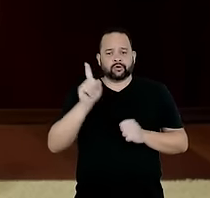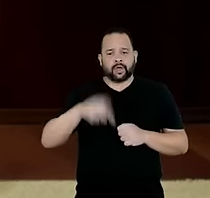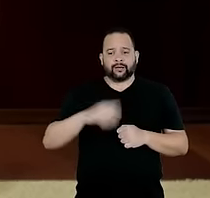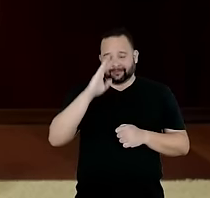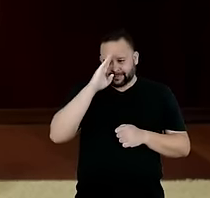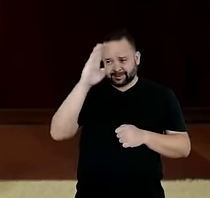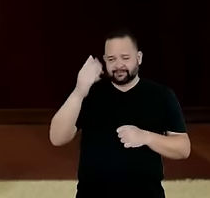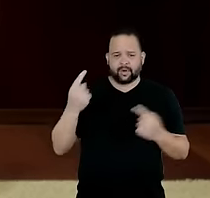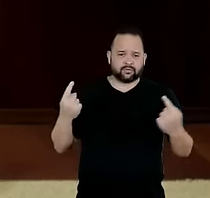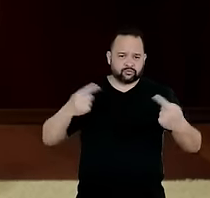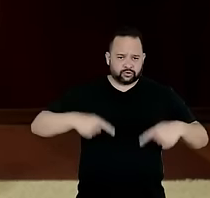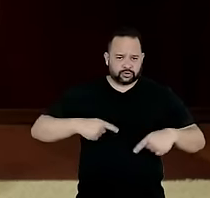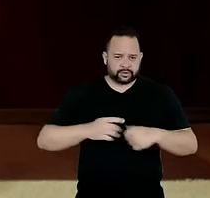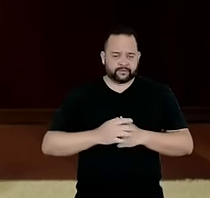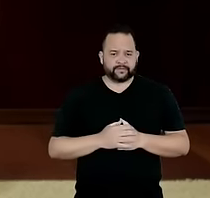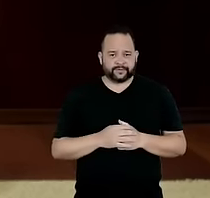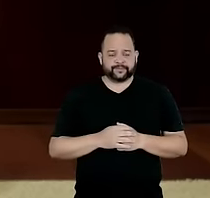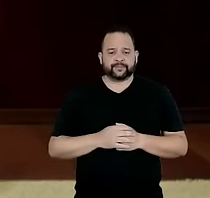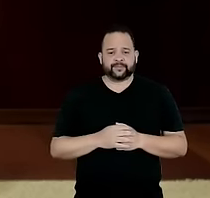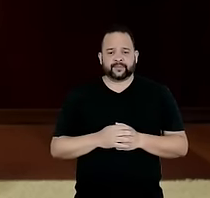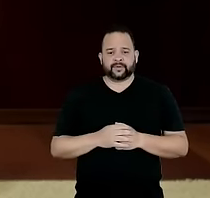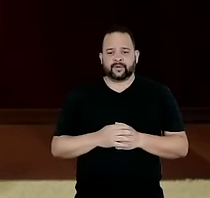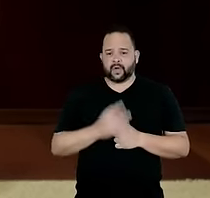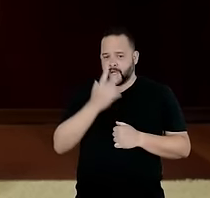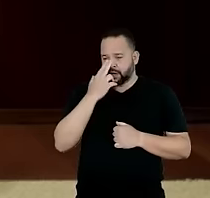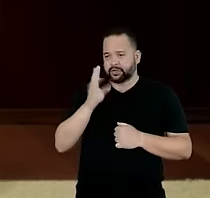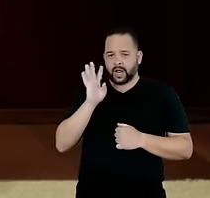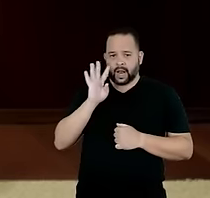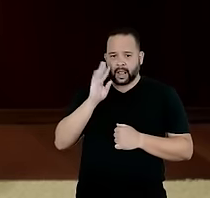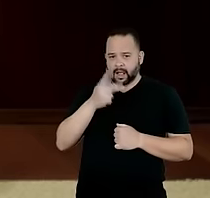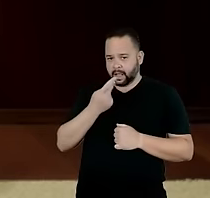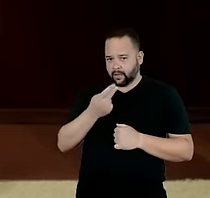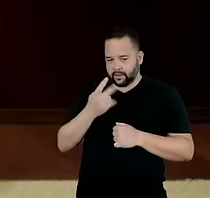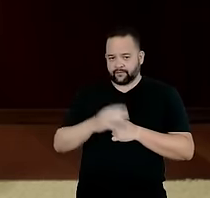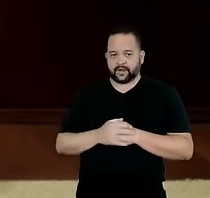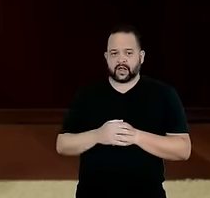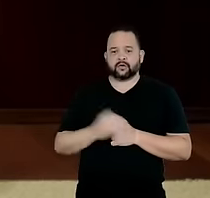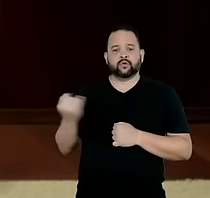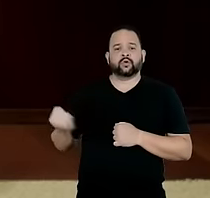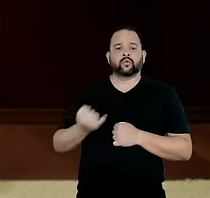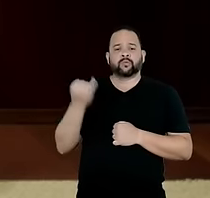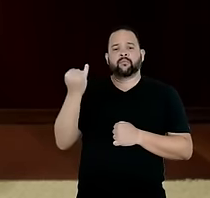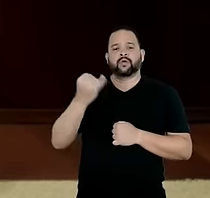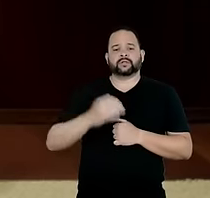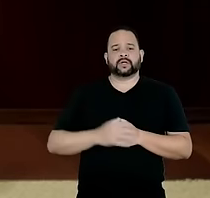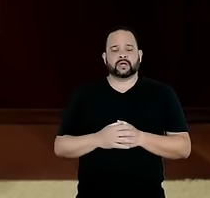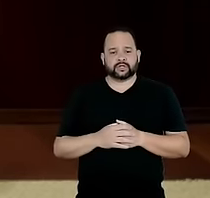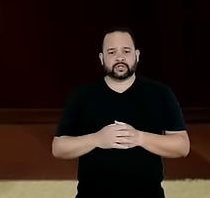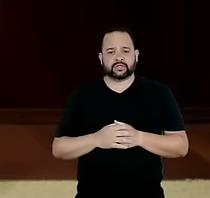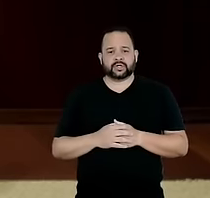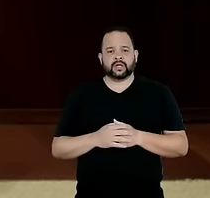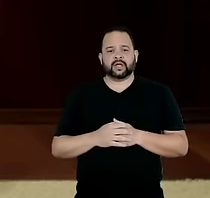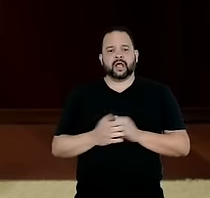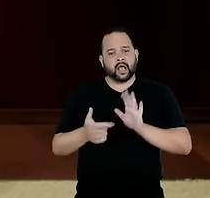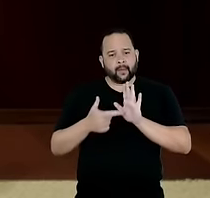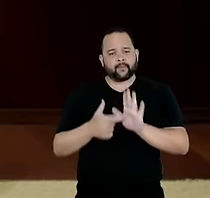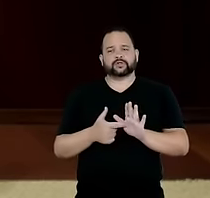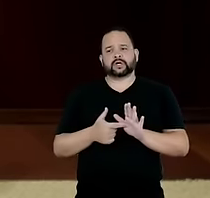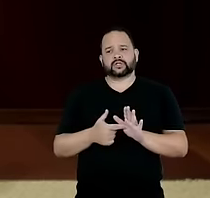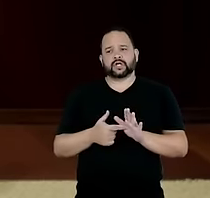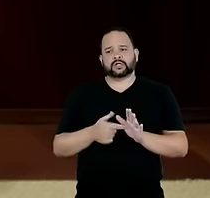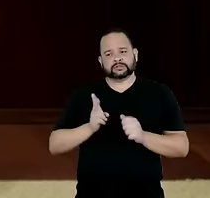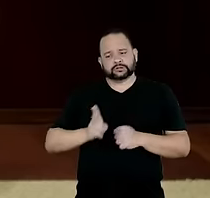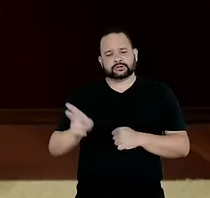que eu achei legal ele dizer né Eh o importante é é sinalizar o o contínuo combate ao fiscal combate não